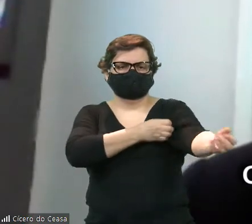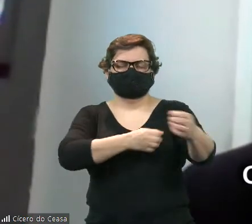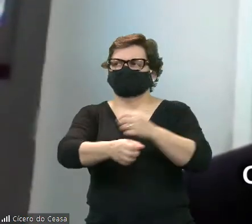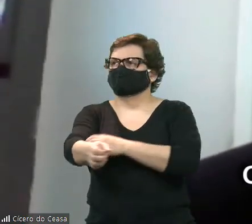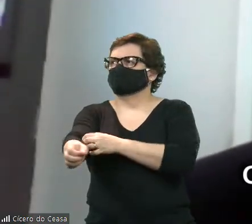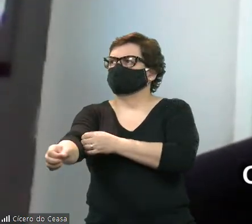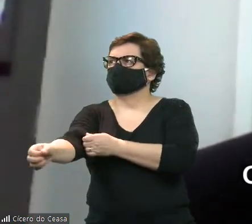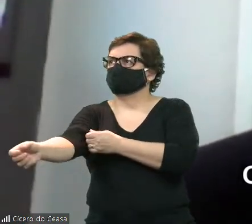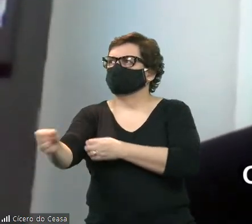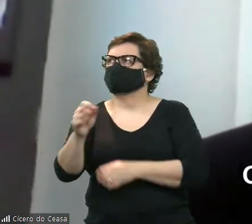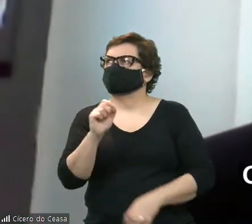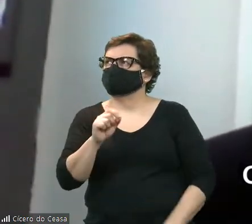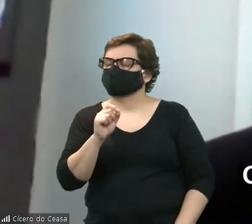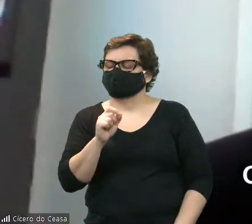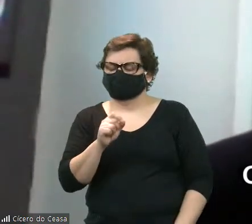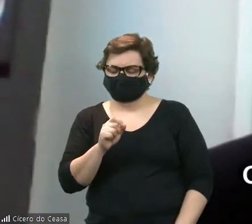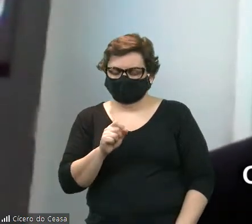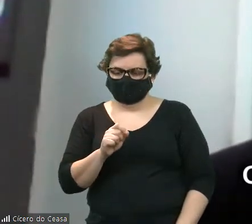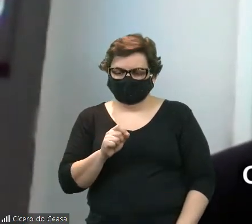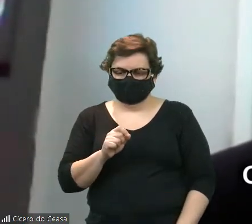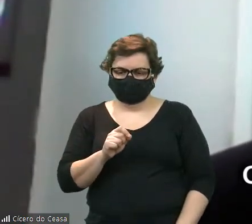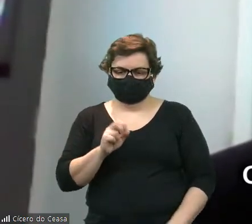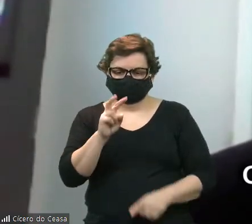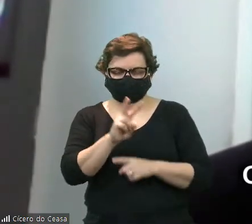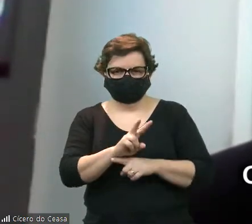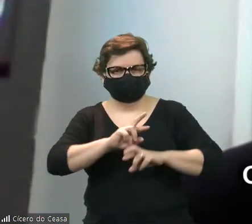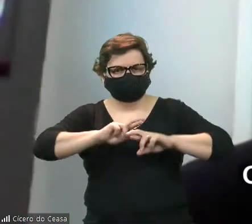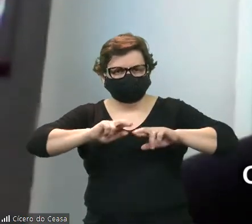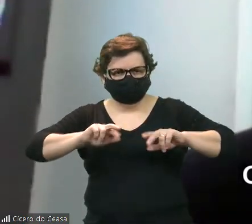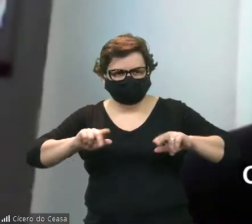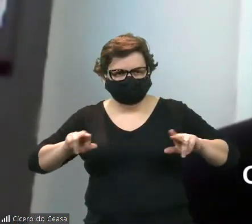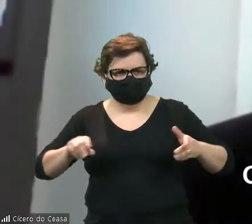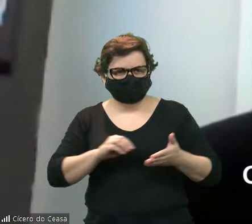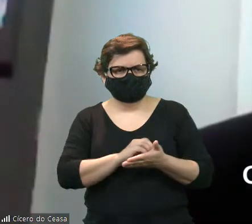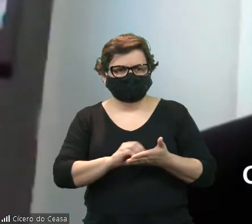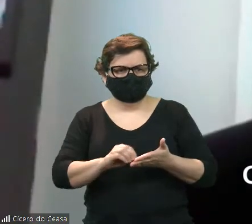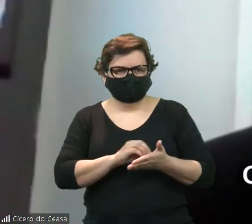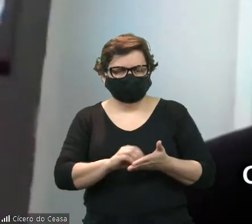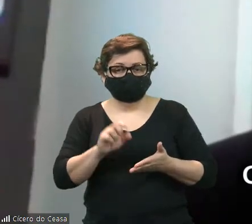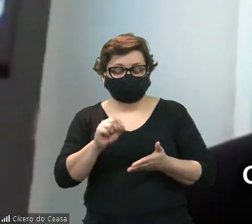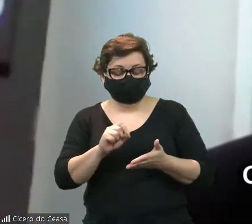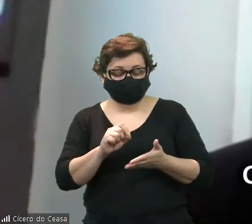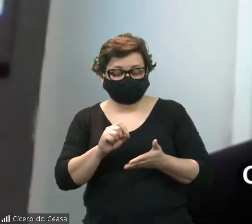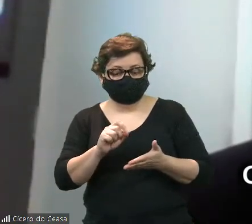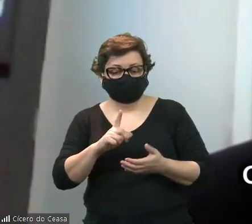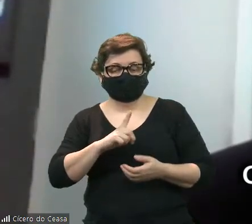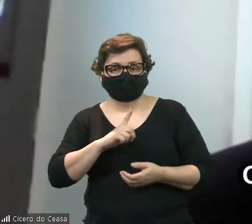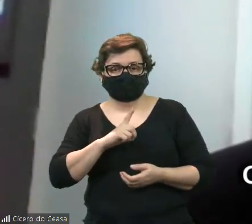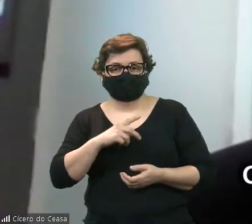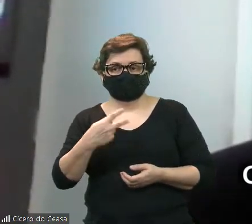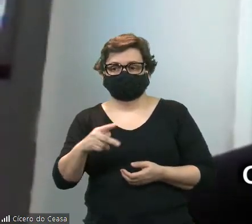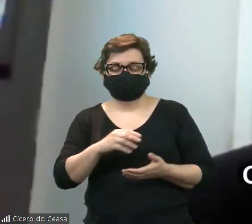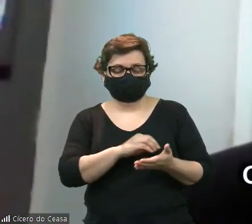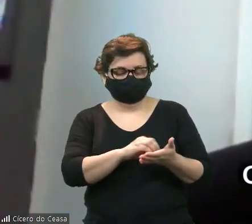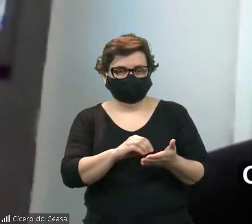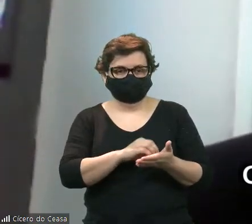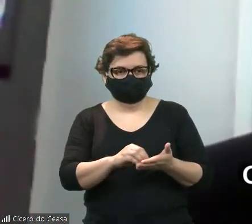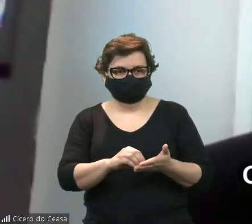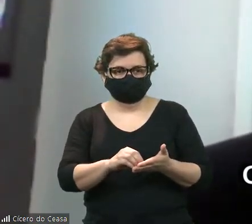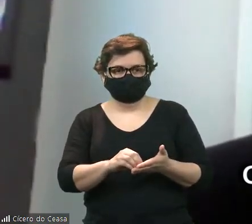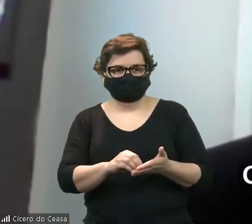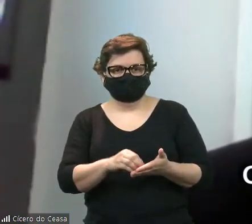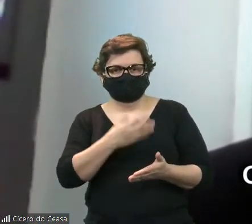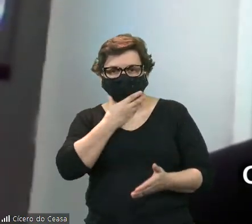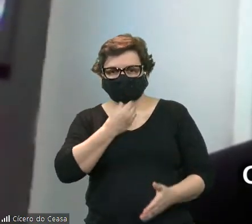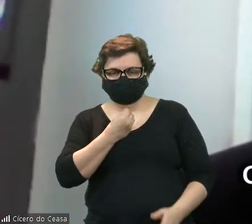que rege de dezenas de secretarias, a qual tem o seu secretário e tem o